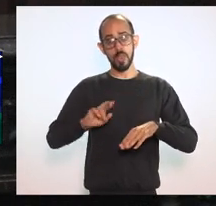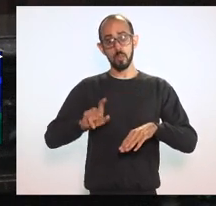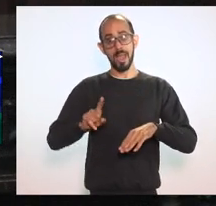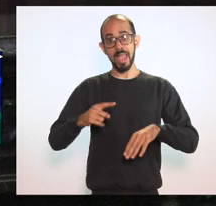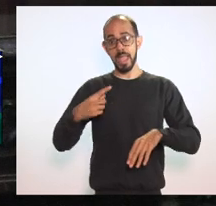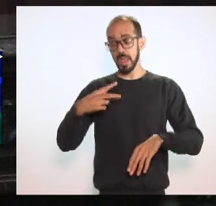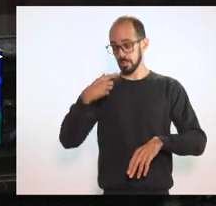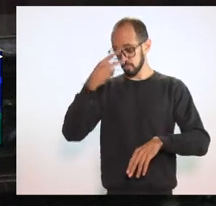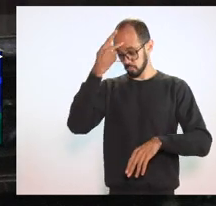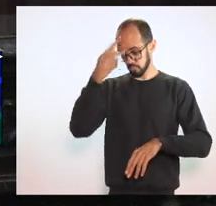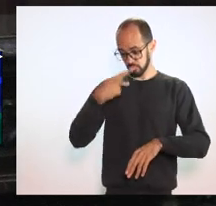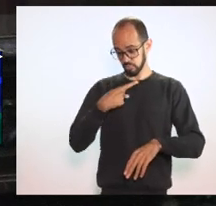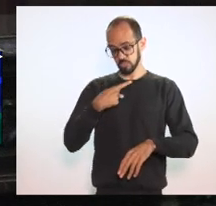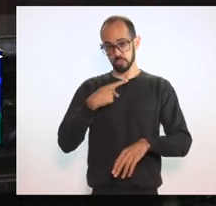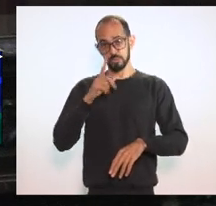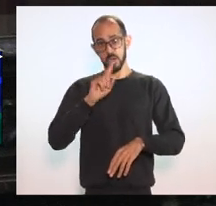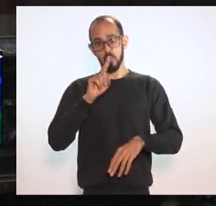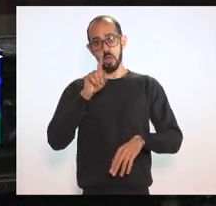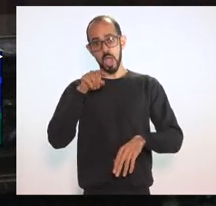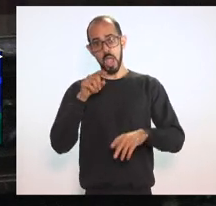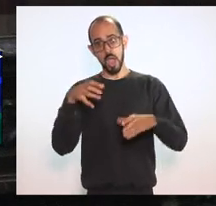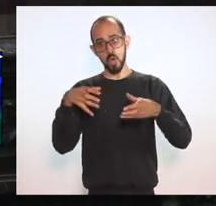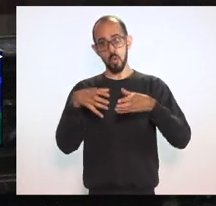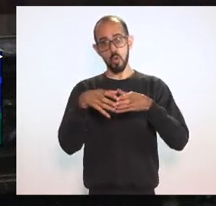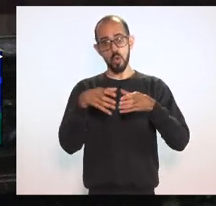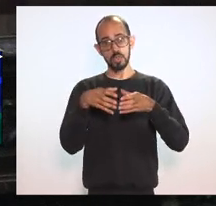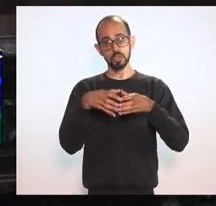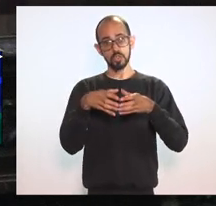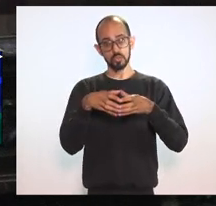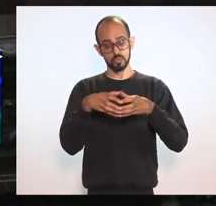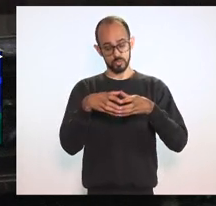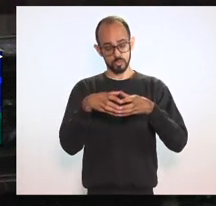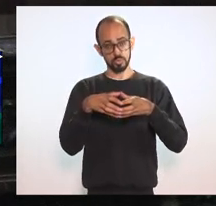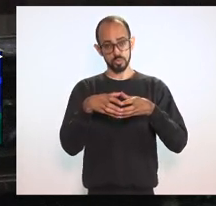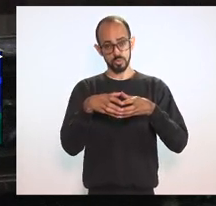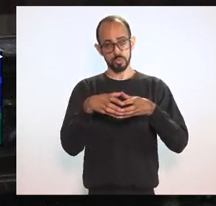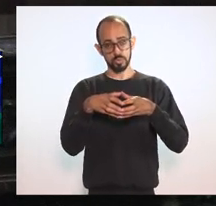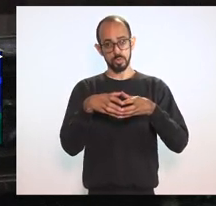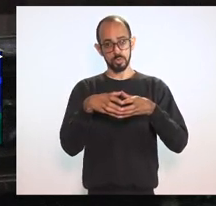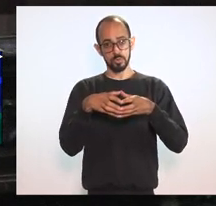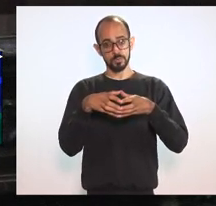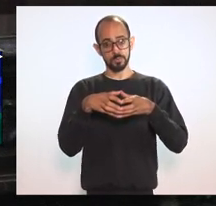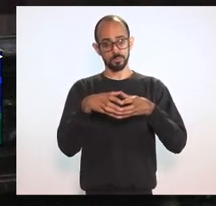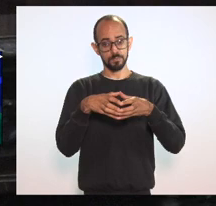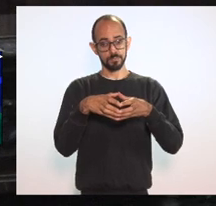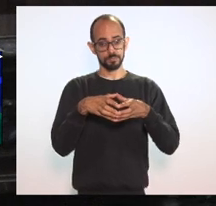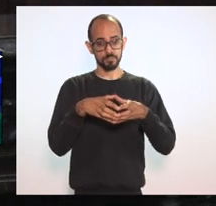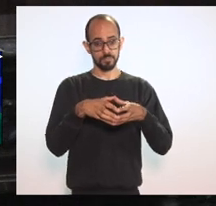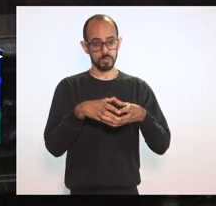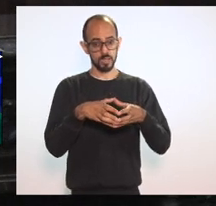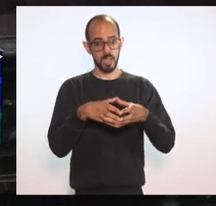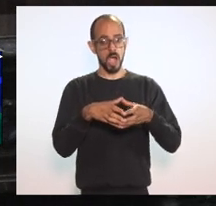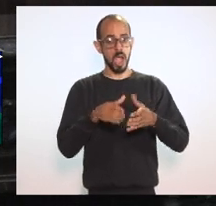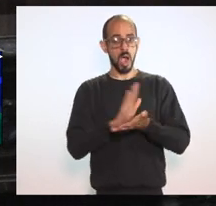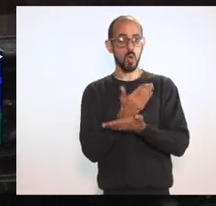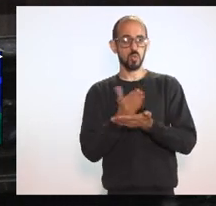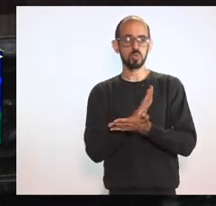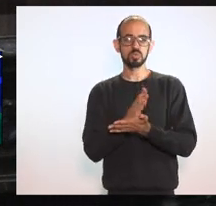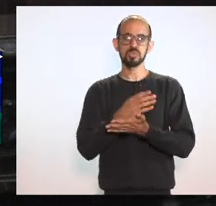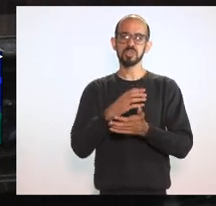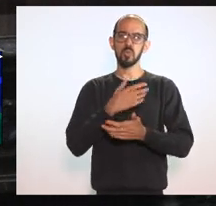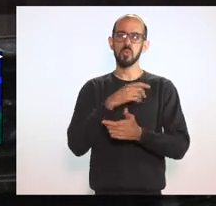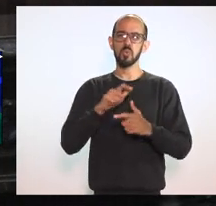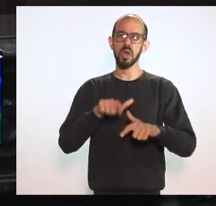e portanto o recurso e sinto como quem foi vítima eu me parece às vezes